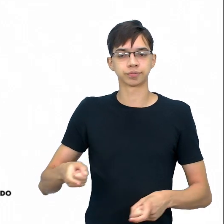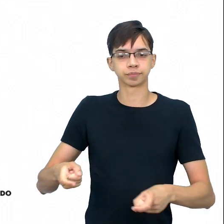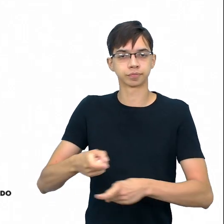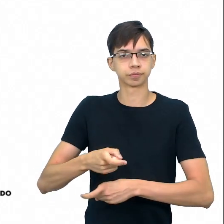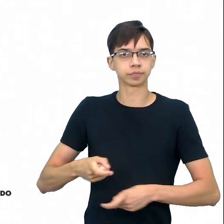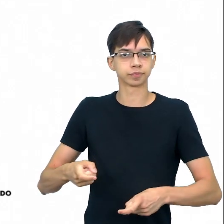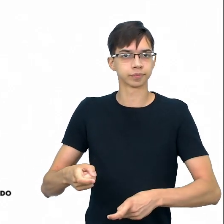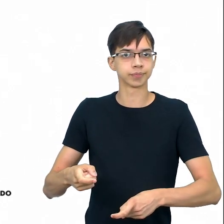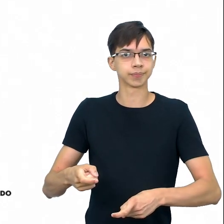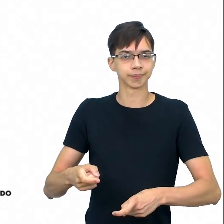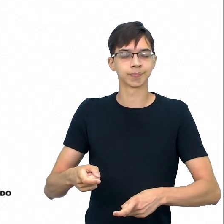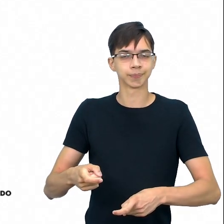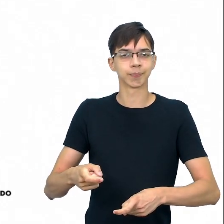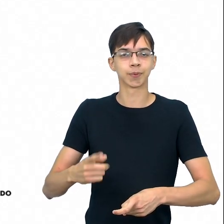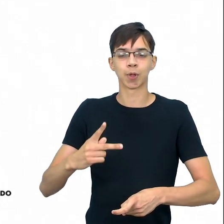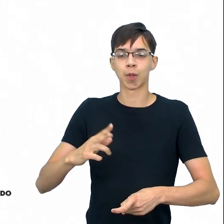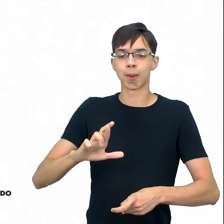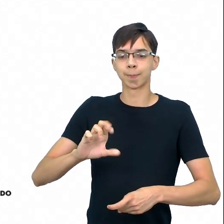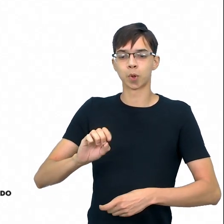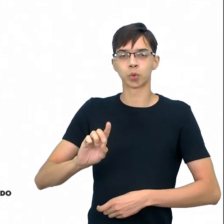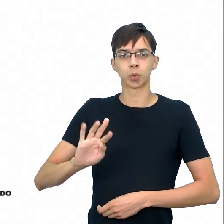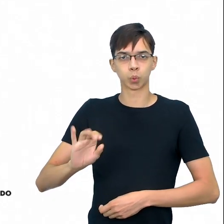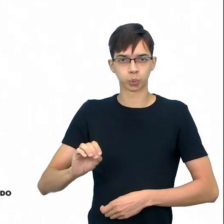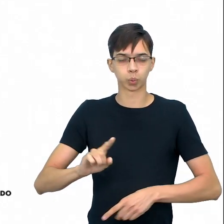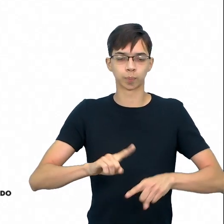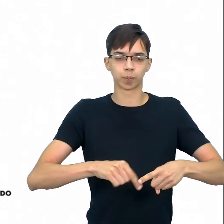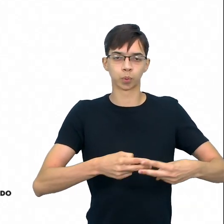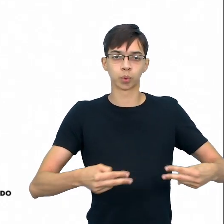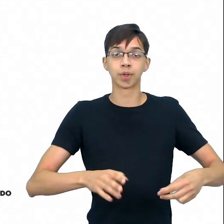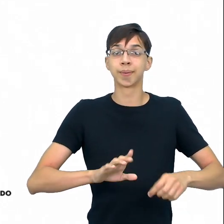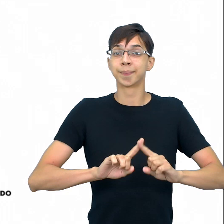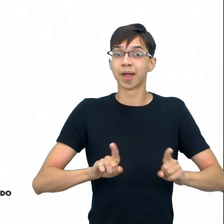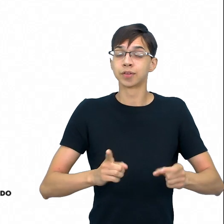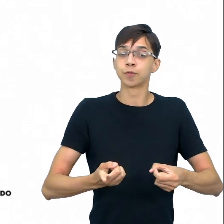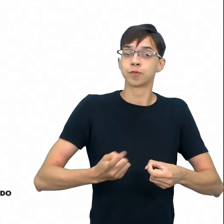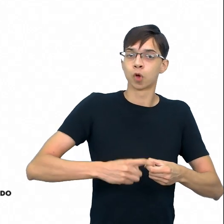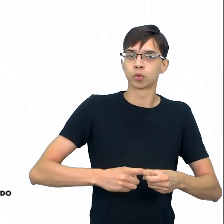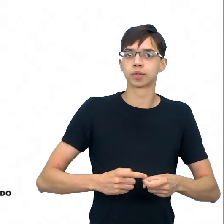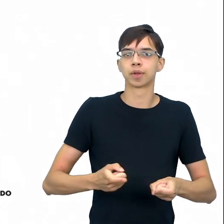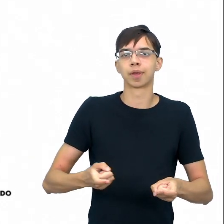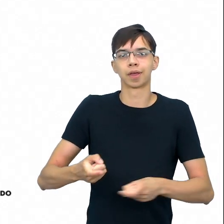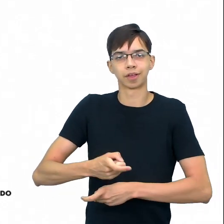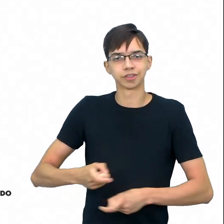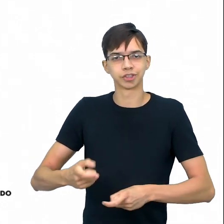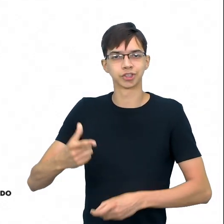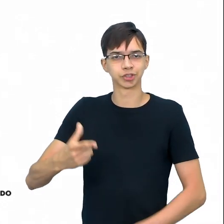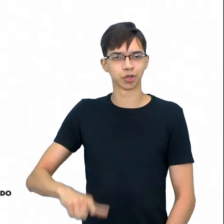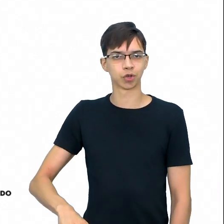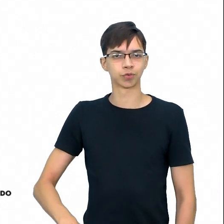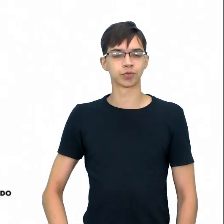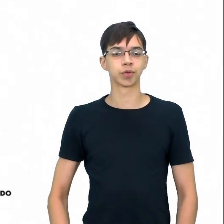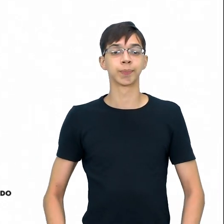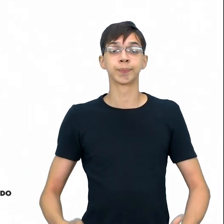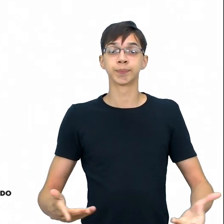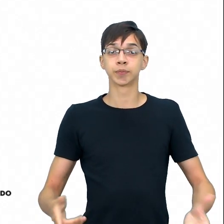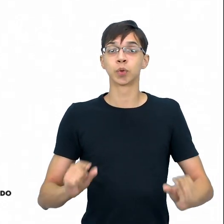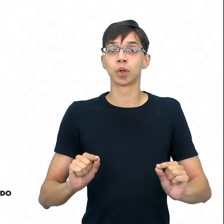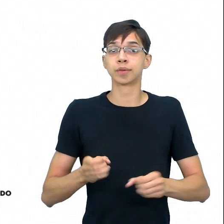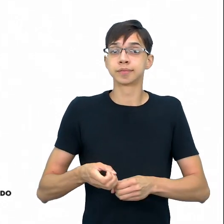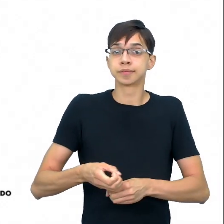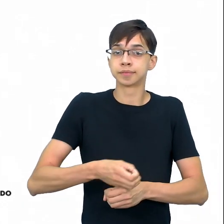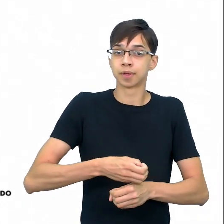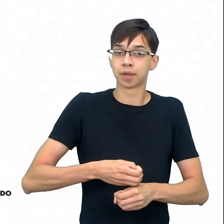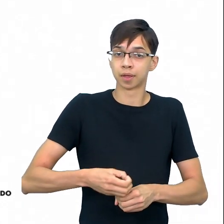também volta a se tornar reagente em um determinado momento do processo. Então, a respiração celular, ela é